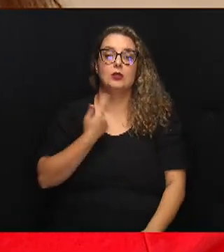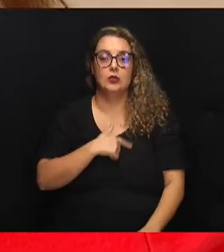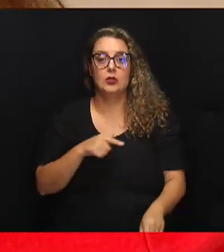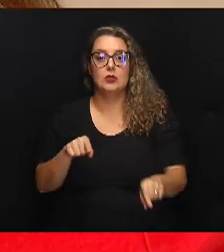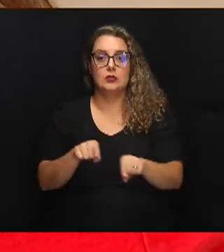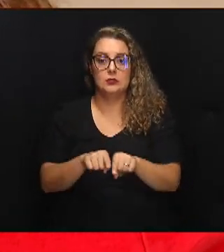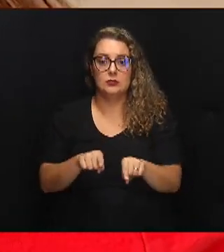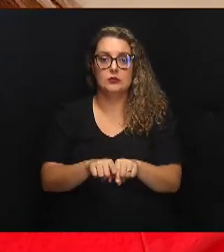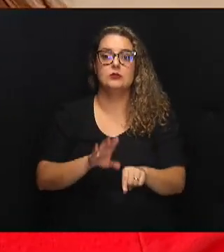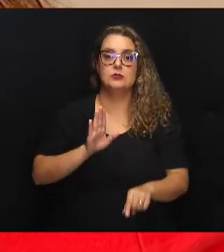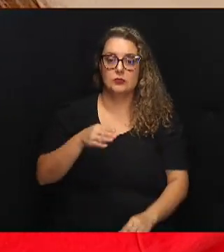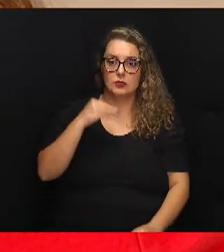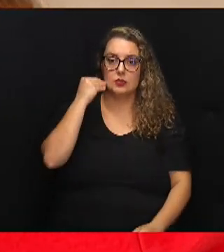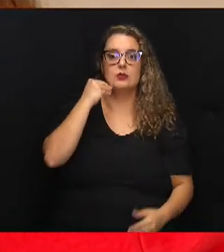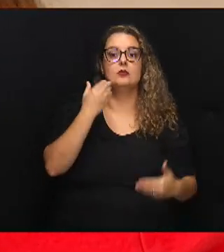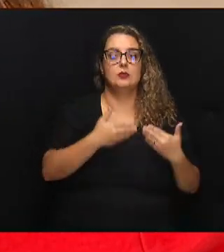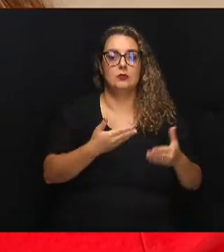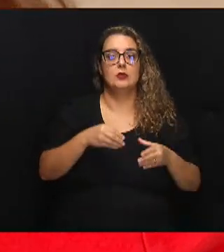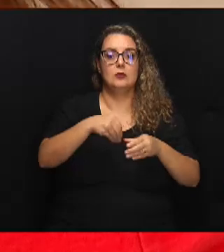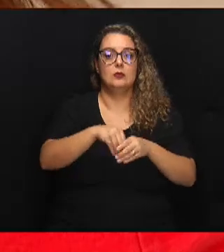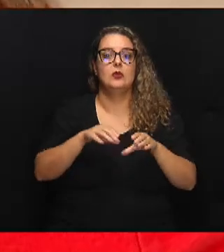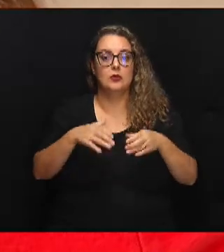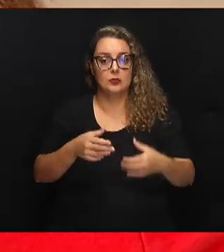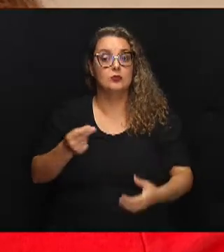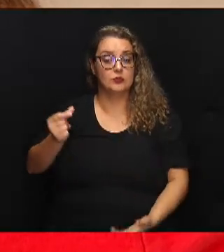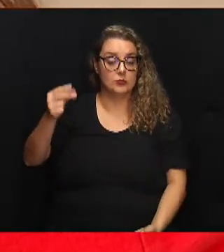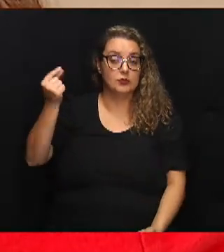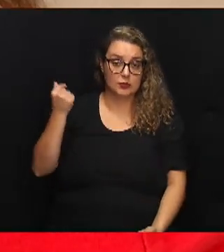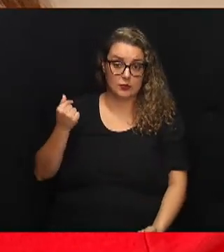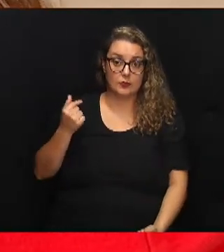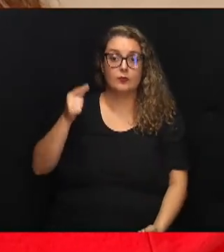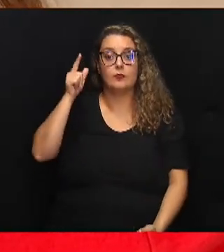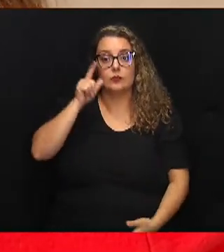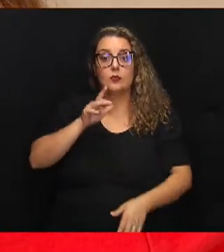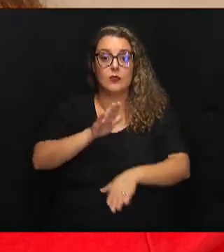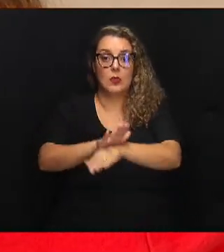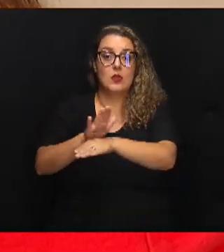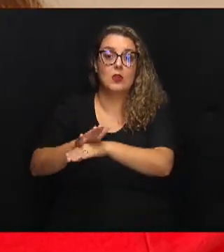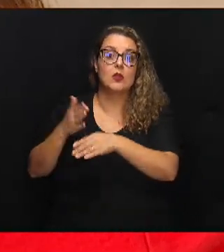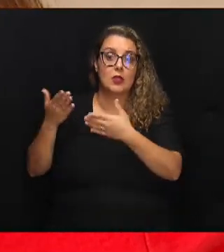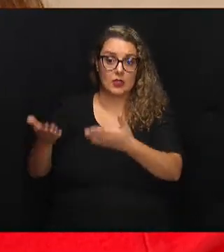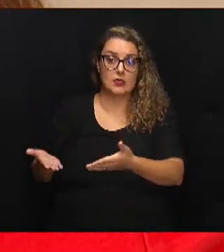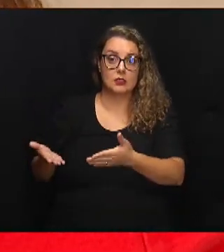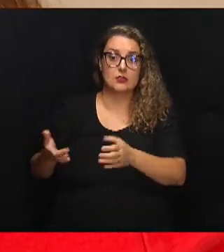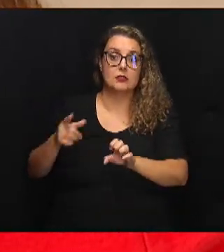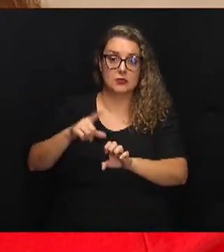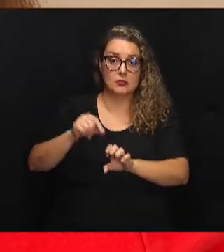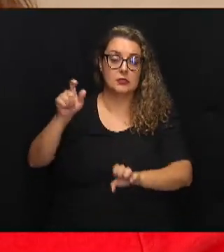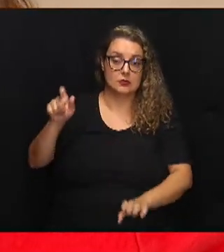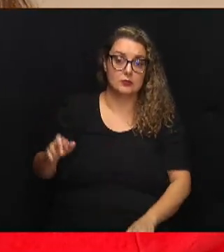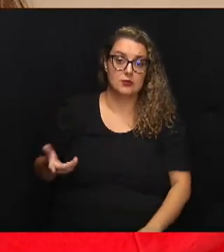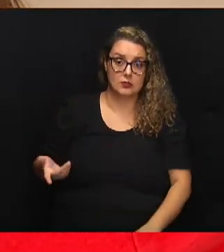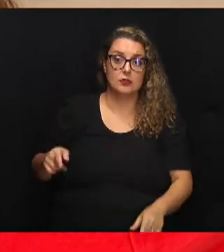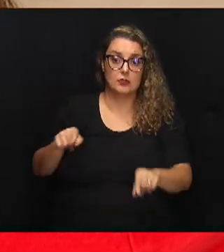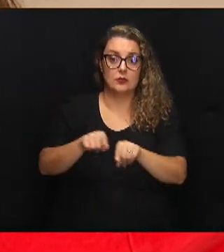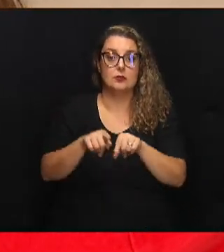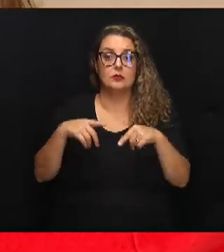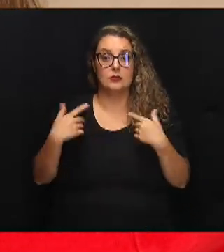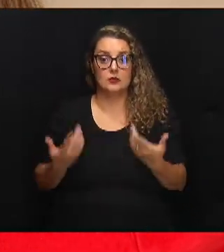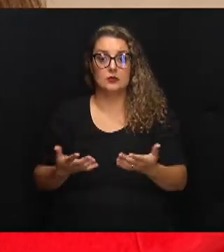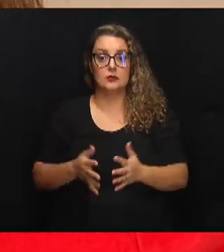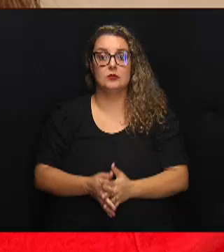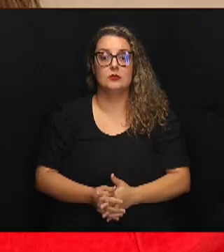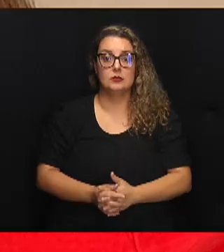que já estamos no grupo já há um tempo, consegue colaborar com essa pessoa também. Então,